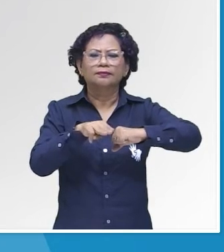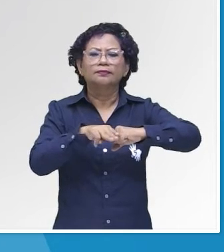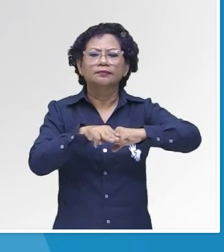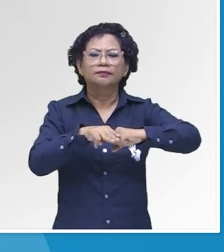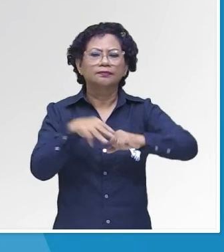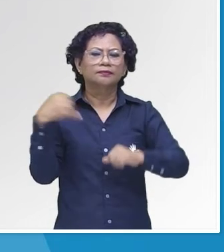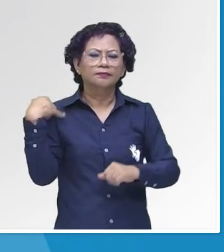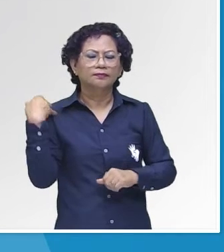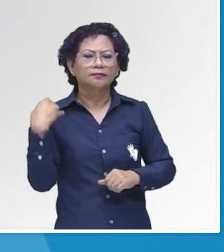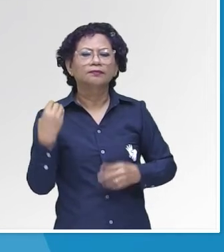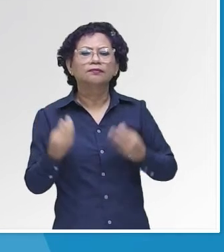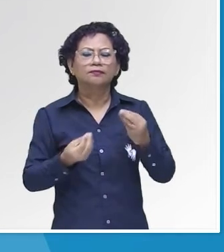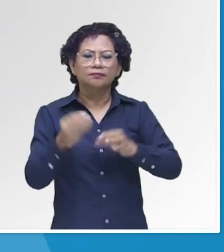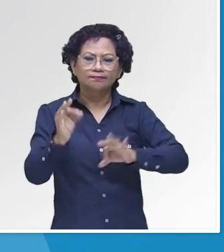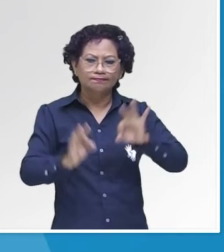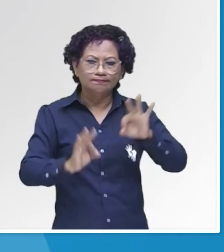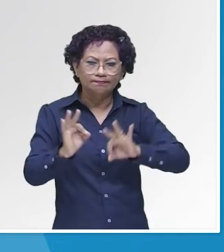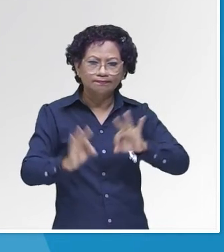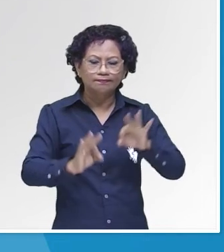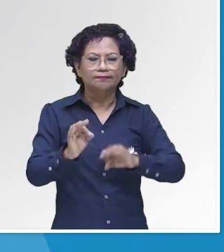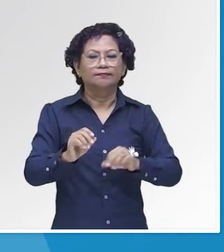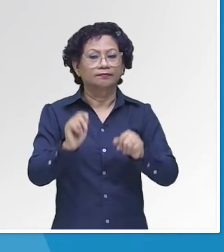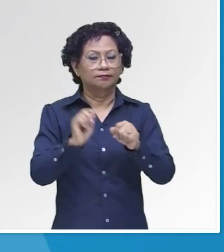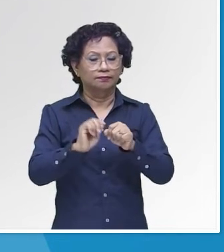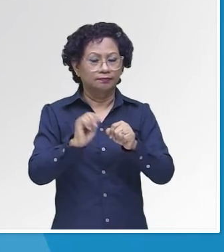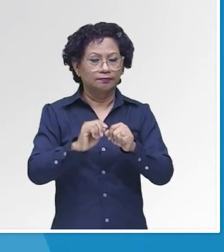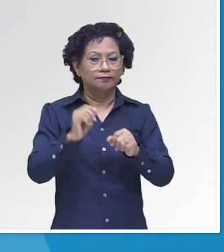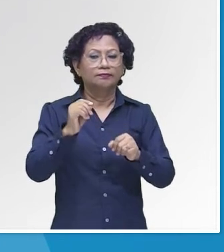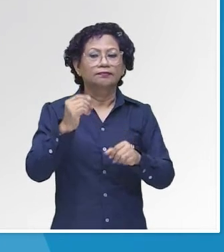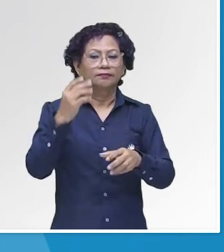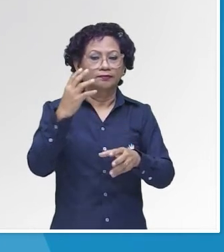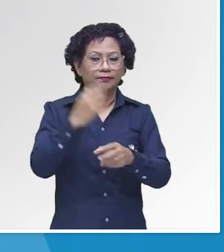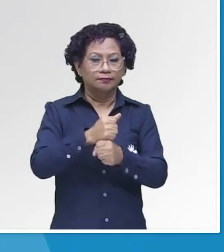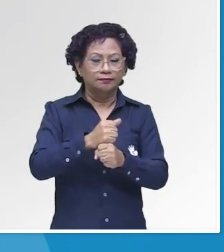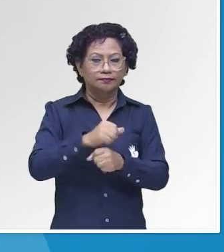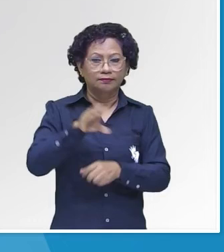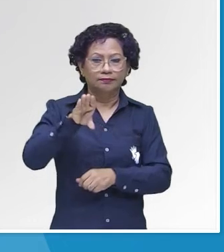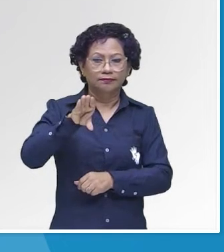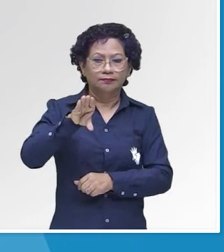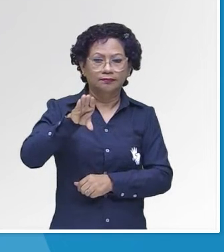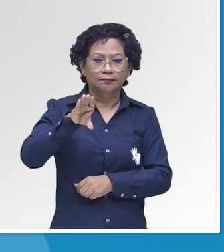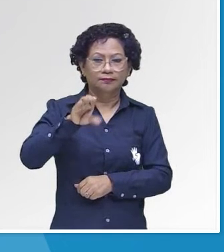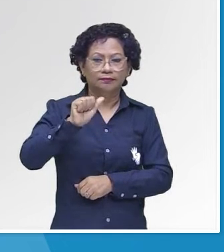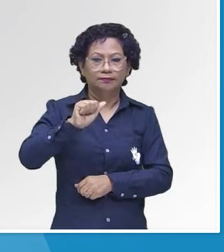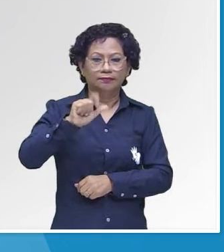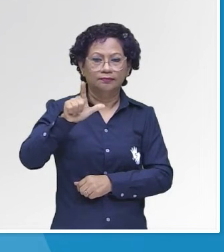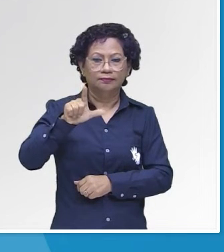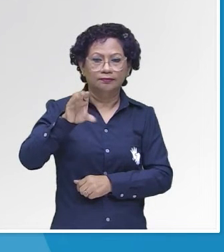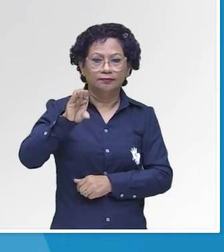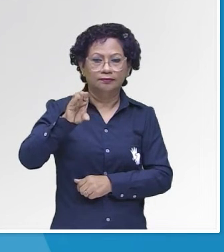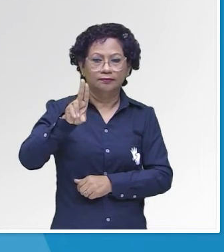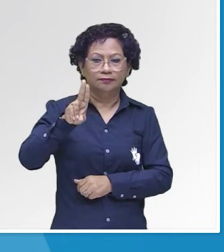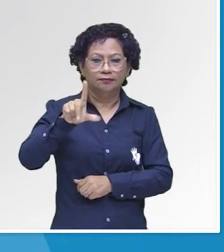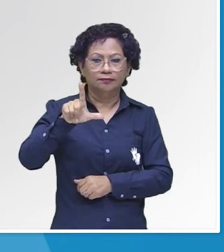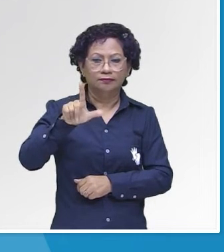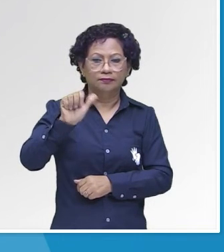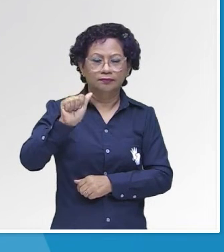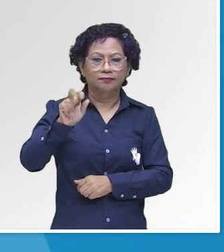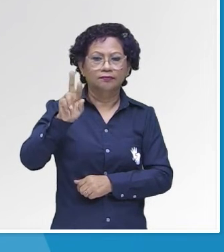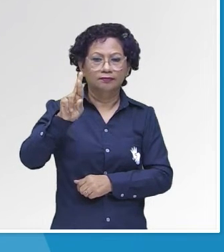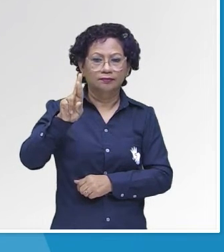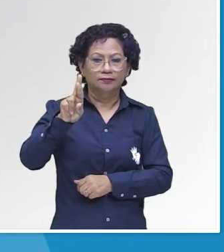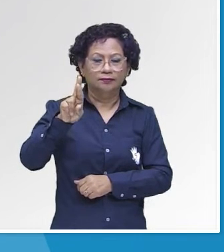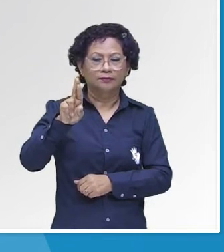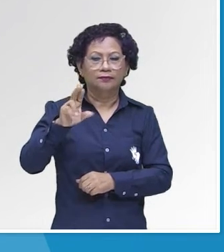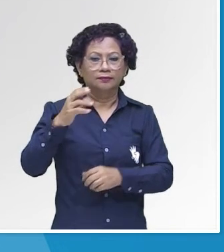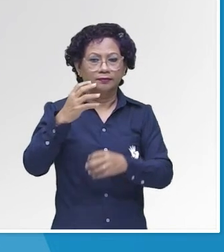nós vamos fazer? Calcular a média, né? Numerador, todas as informações somadas, 11 mais